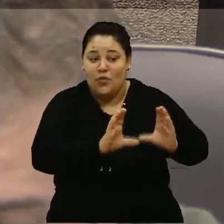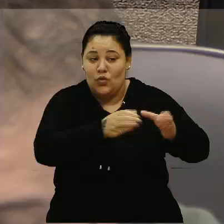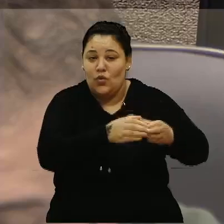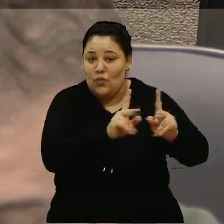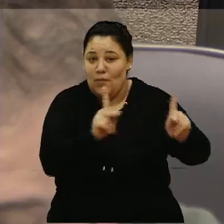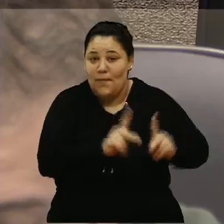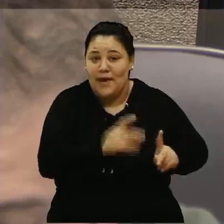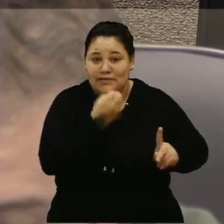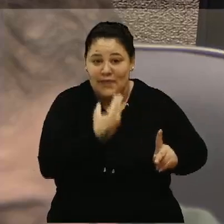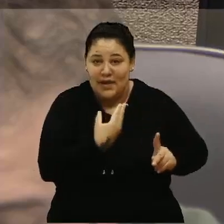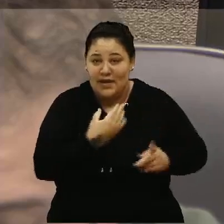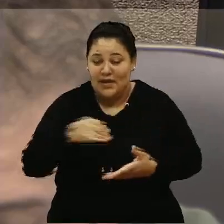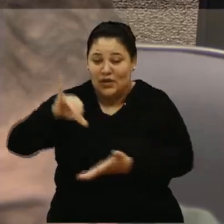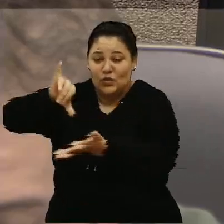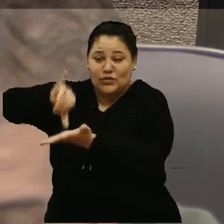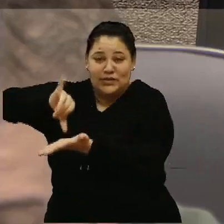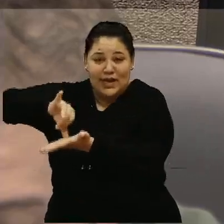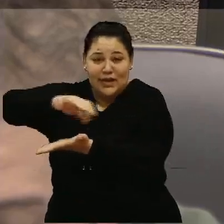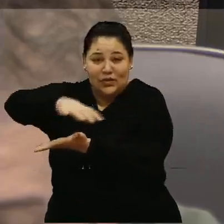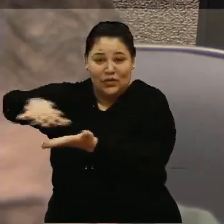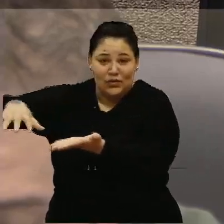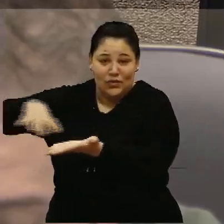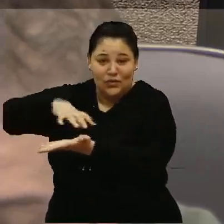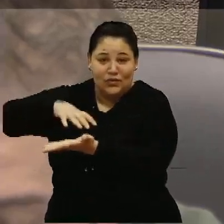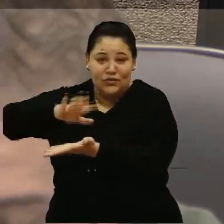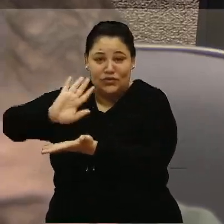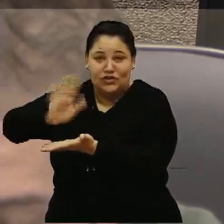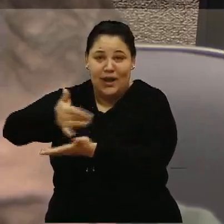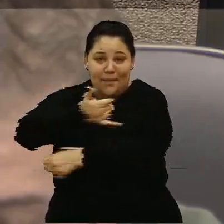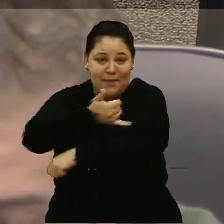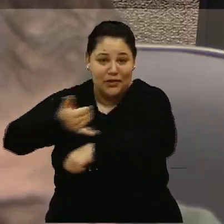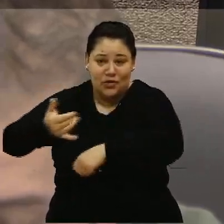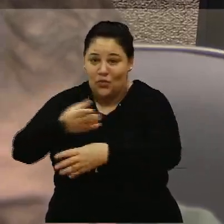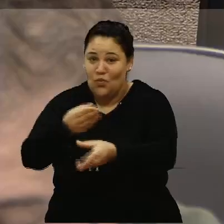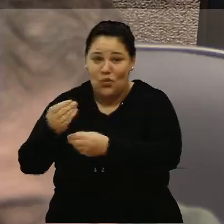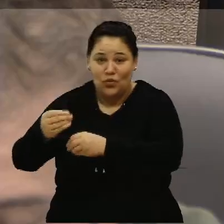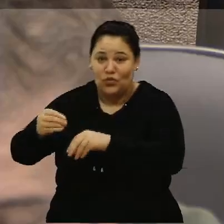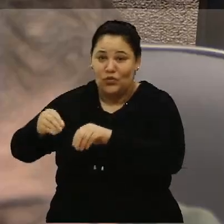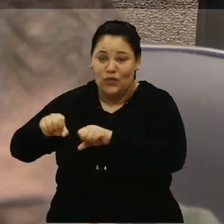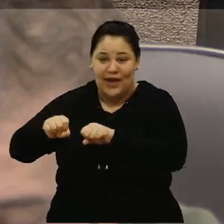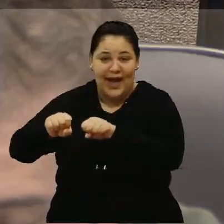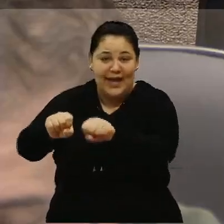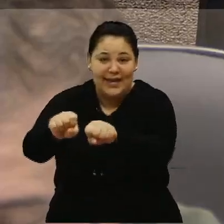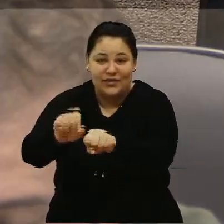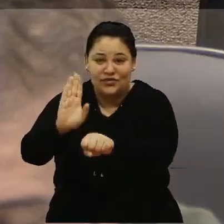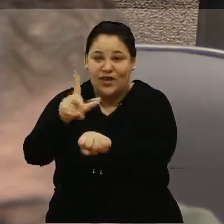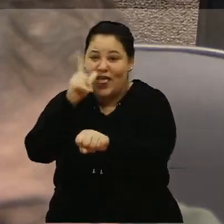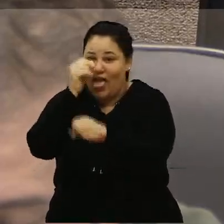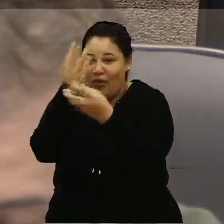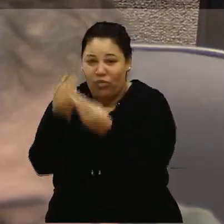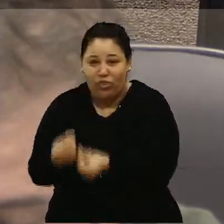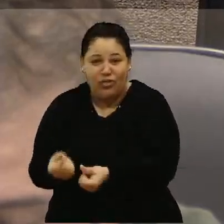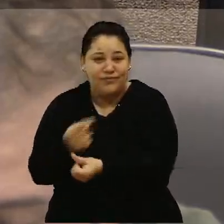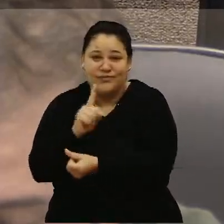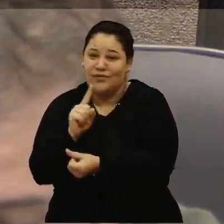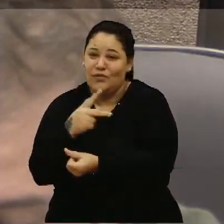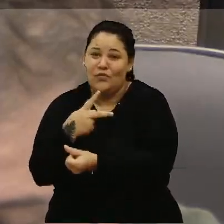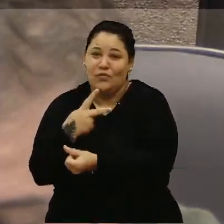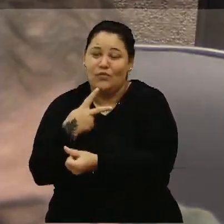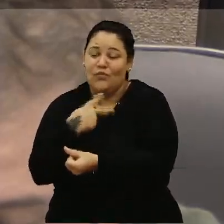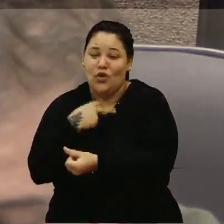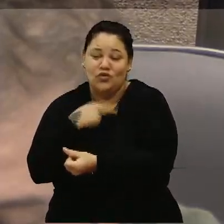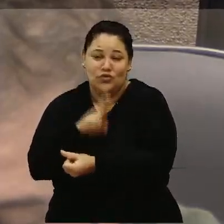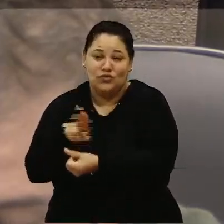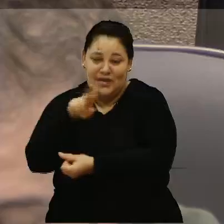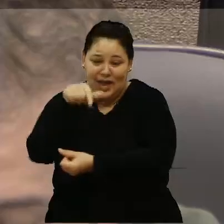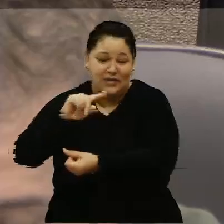parte central já passou muitos carrinhos, já molhou, já não presta mais aquele lixo e vira rejeito. E